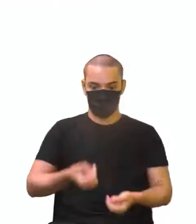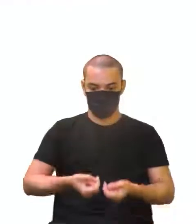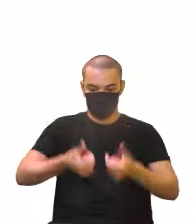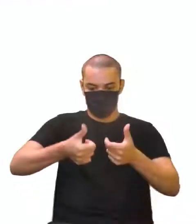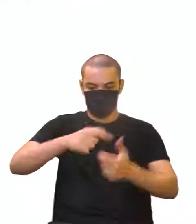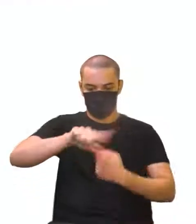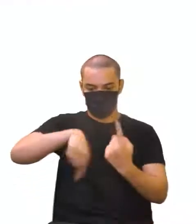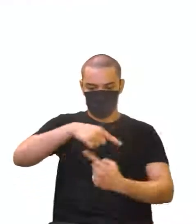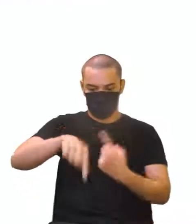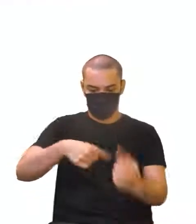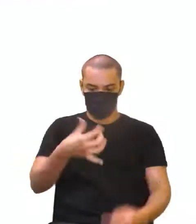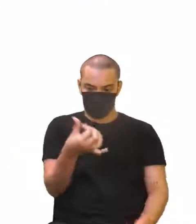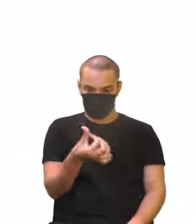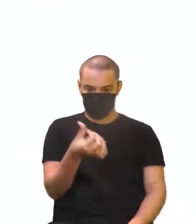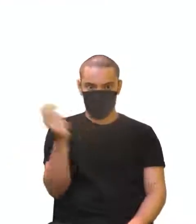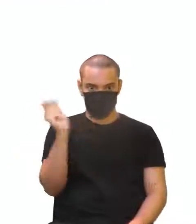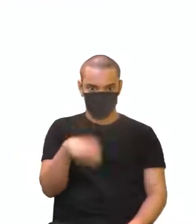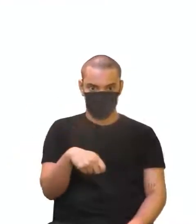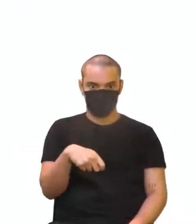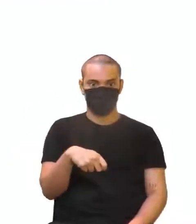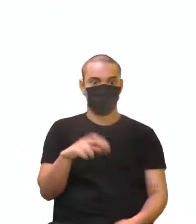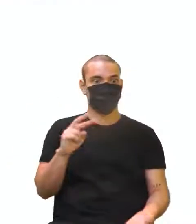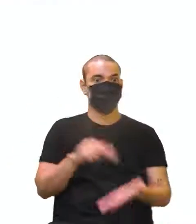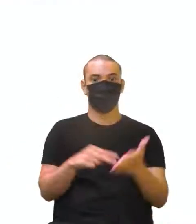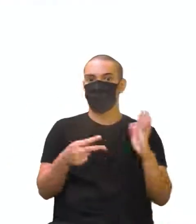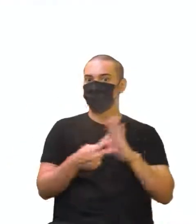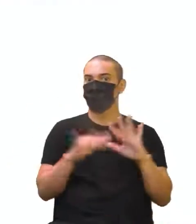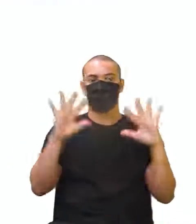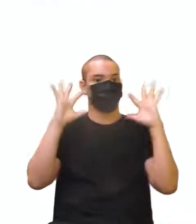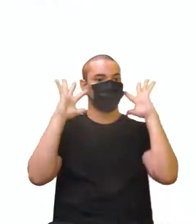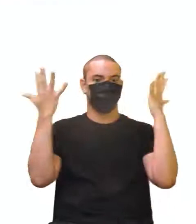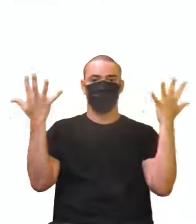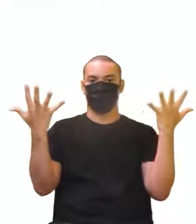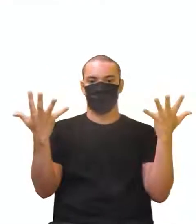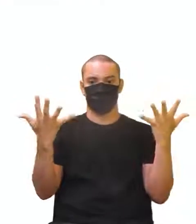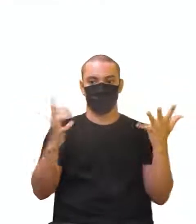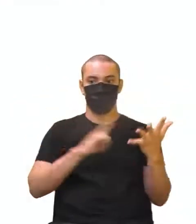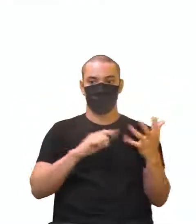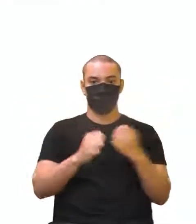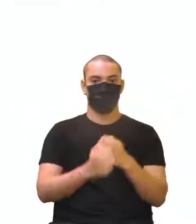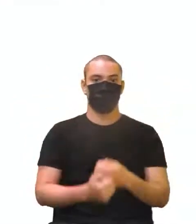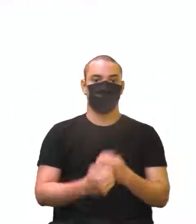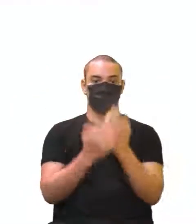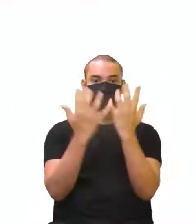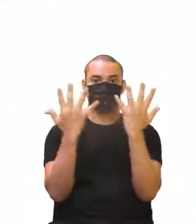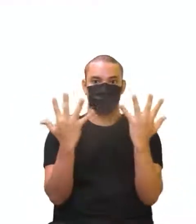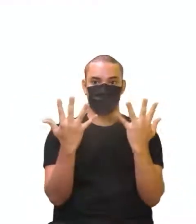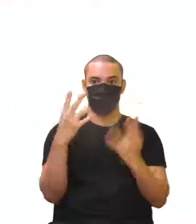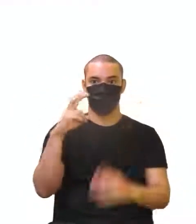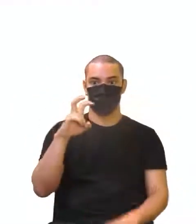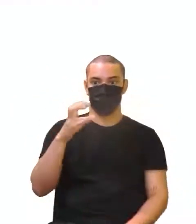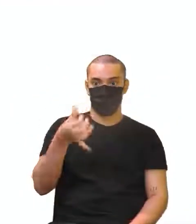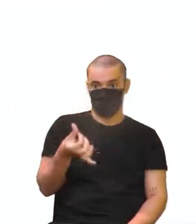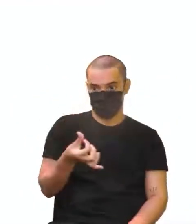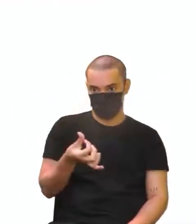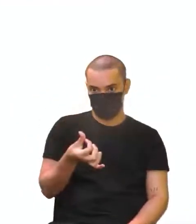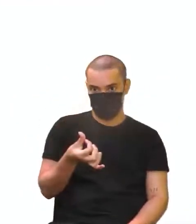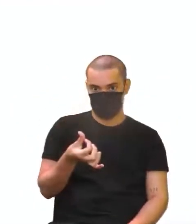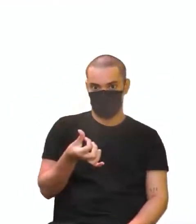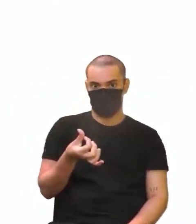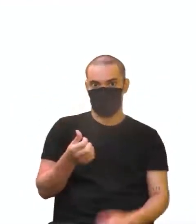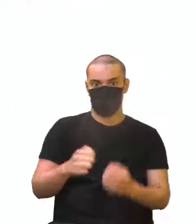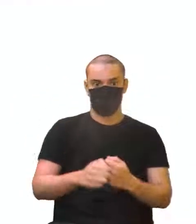eventos aleatórios. Então, se eu tenho as cartas, tem aí 52, né, prof?